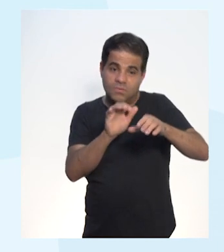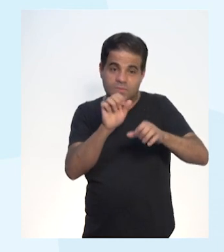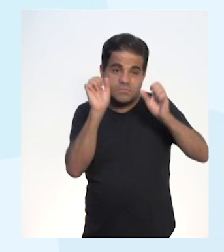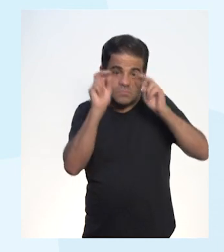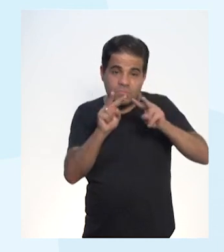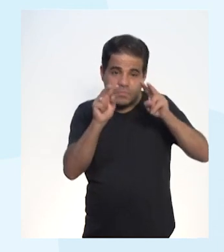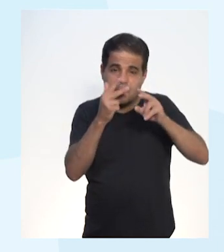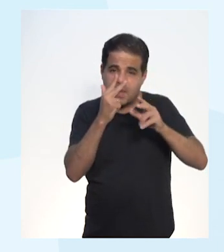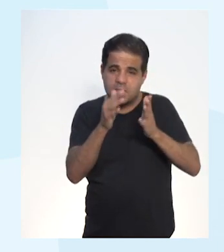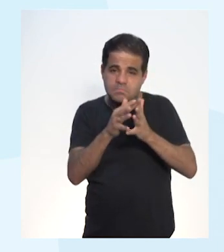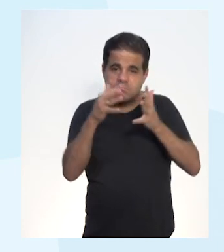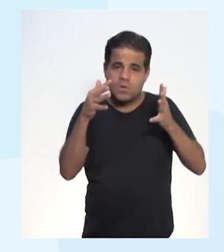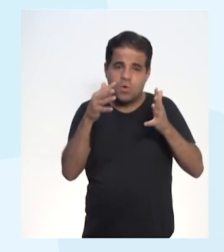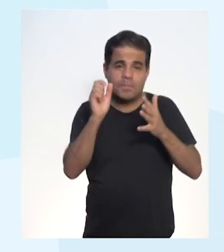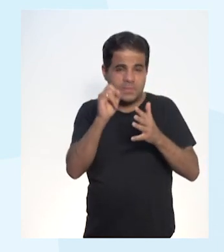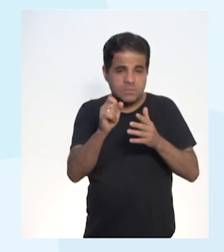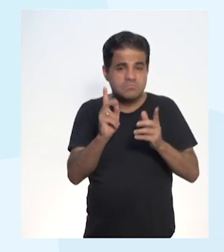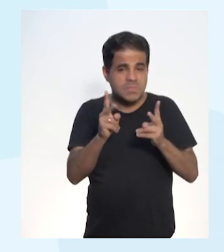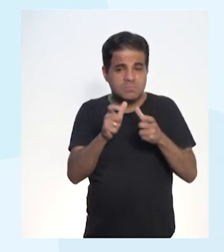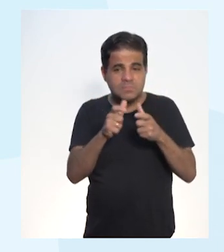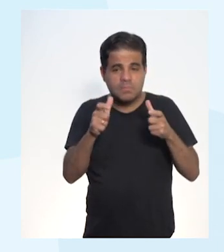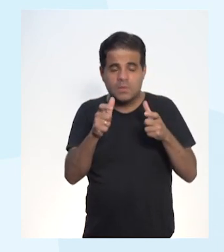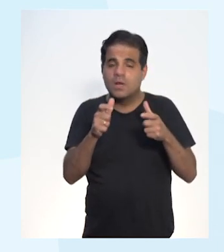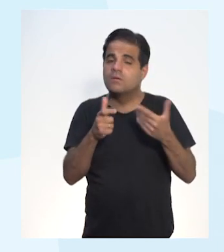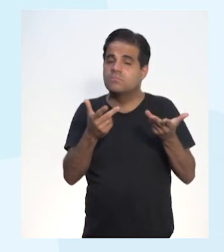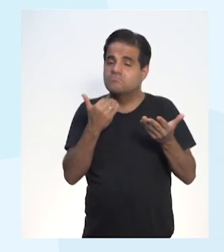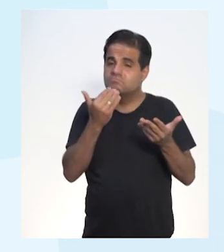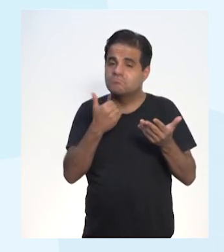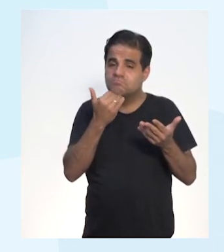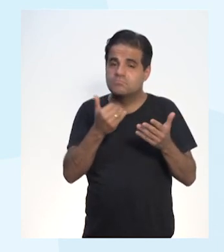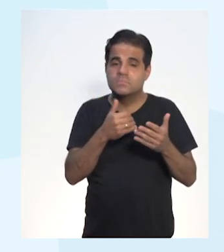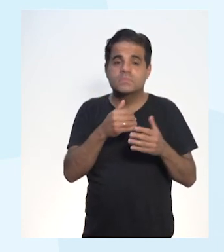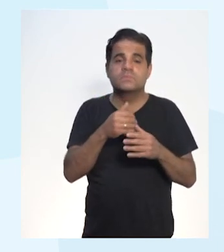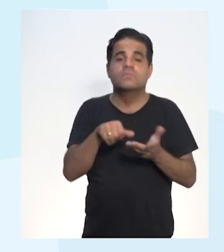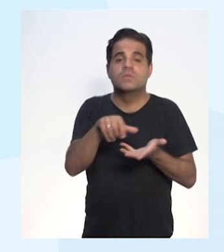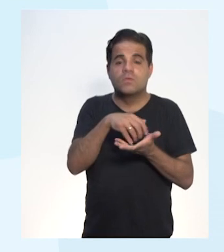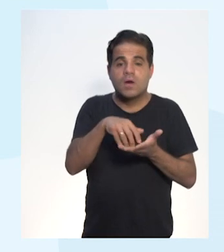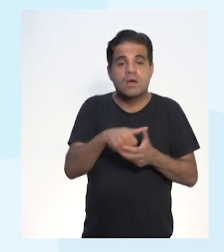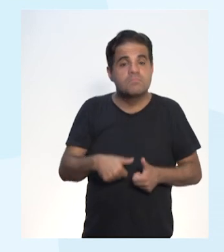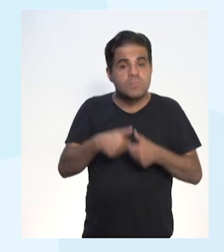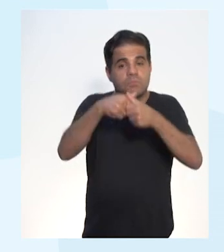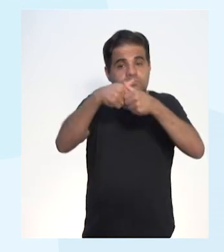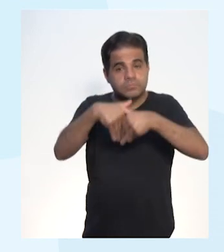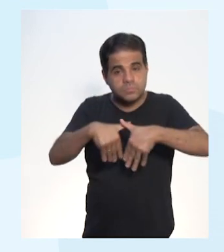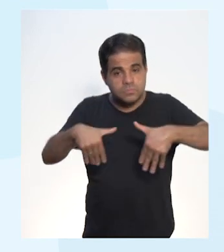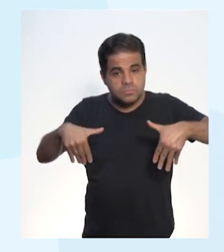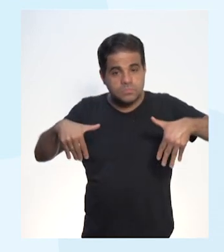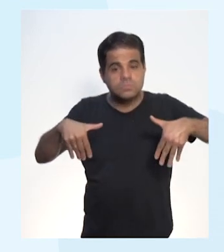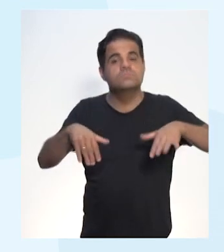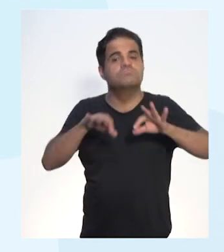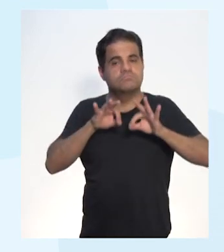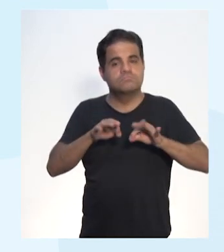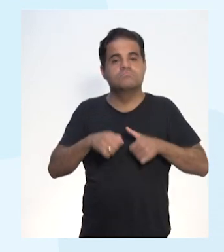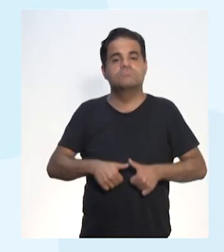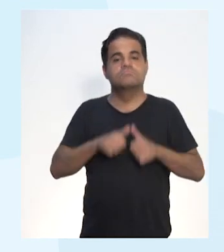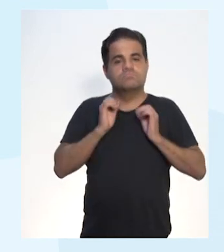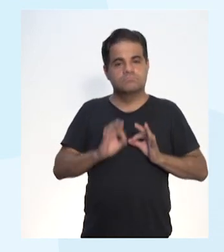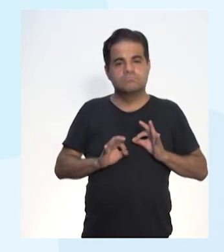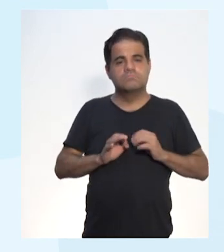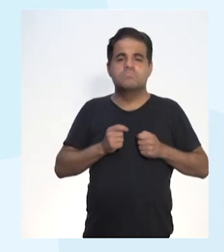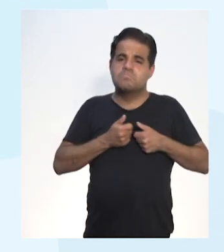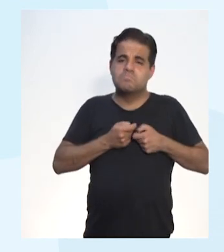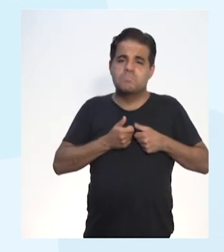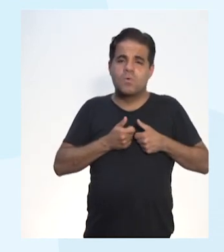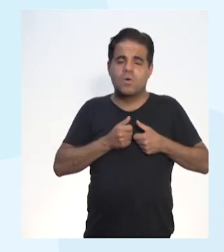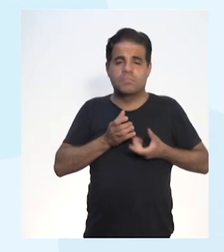visualmente, mas ele está inclinado. Se for do mesmo tamanho também, não vai adiantar muito. Então, a área que ele oferece para o fluxo é pouca, né?